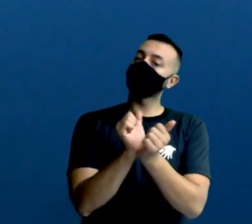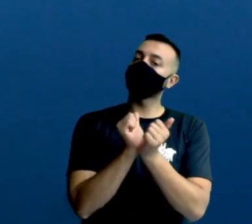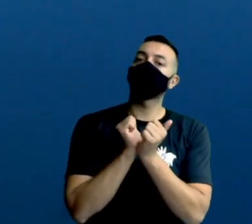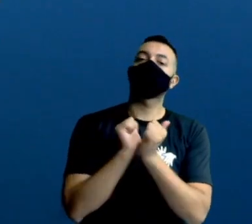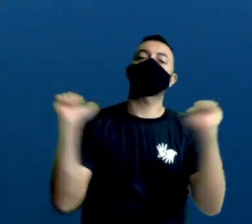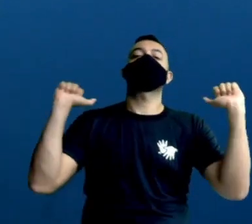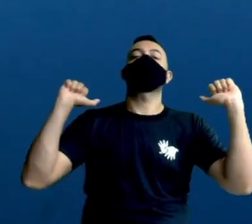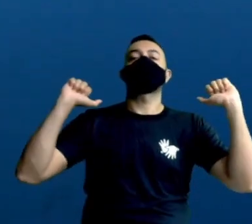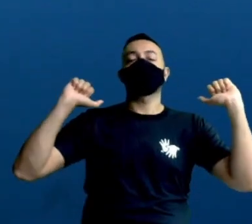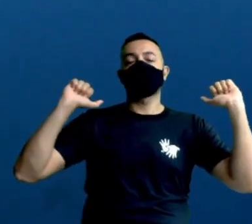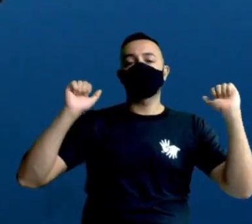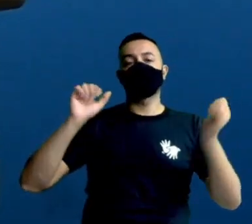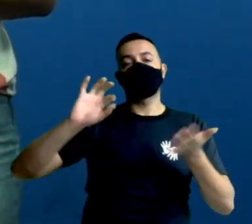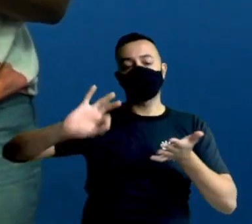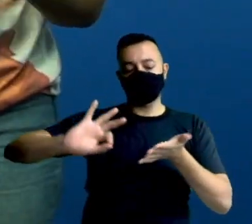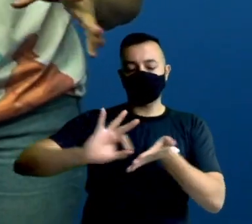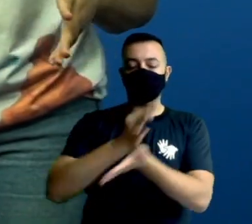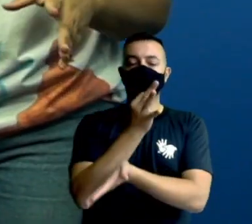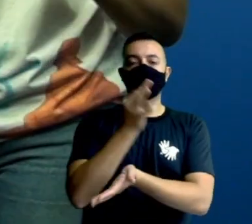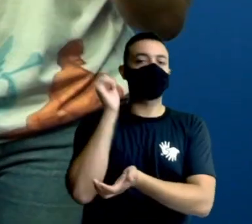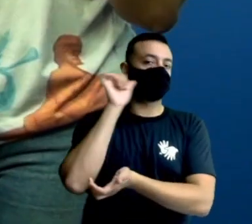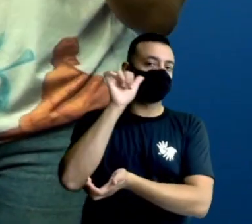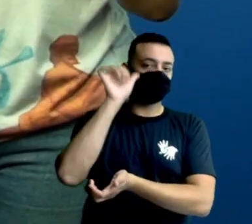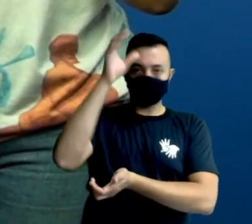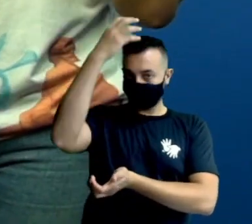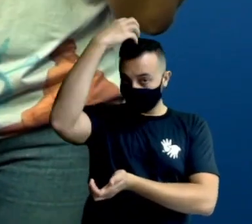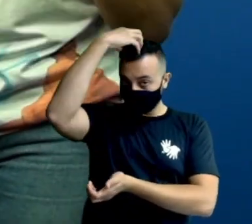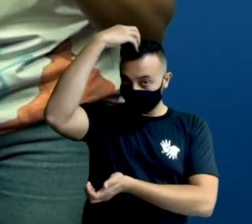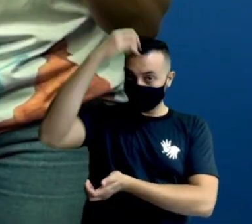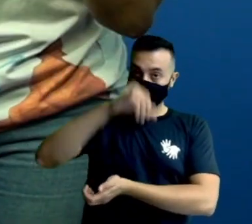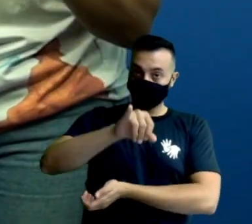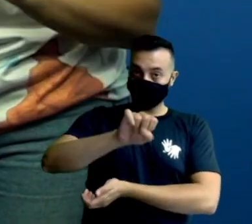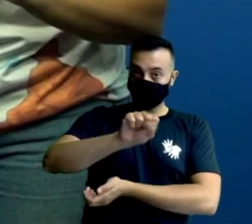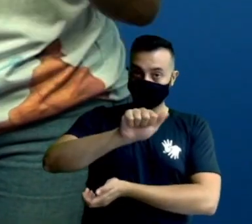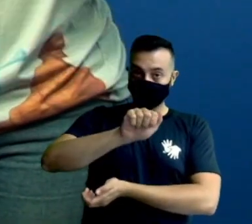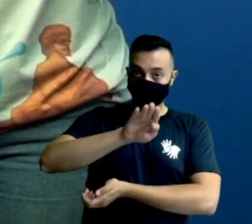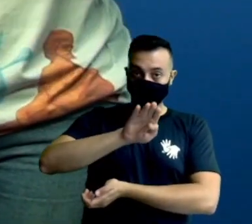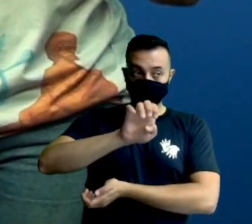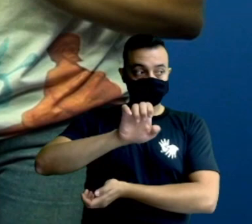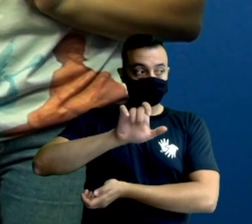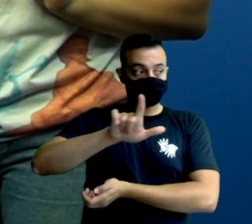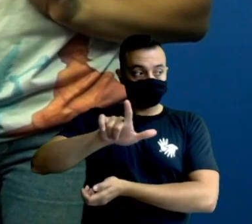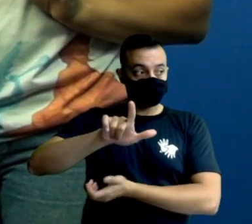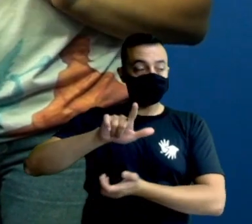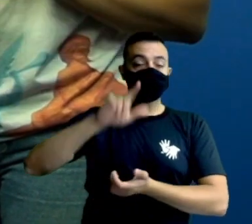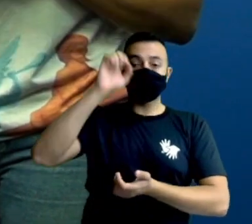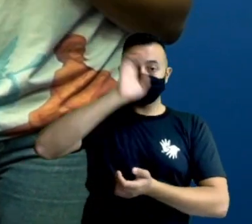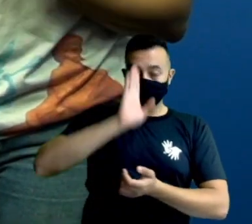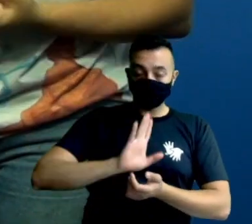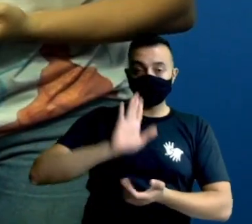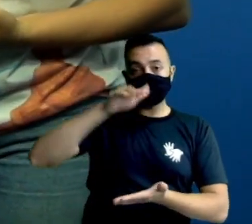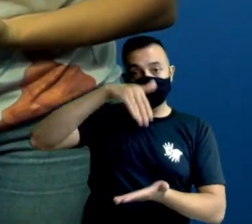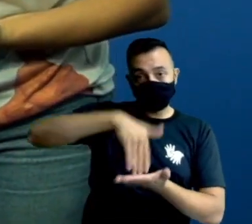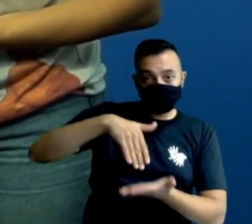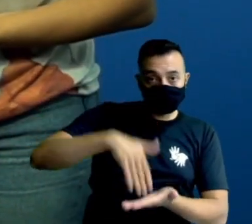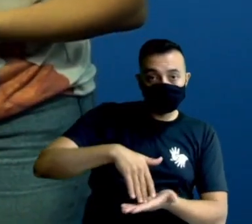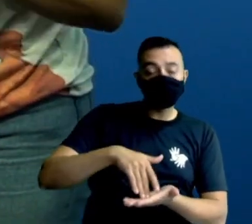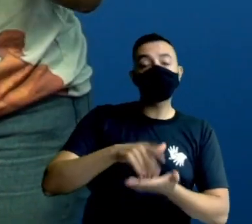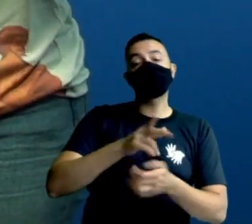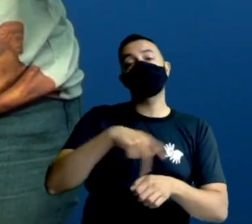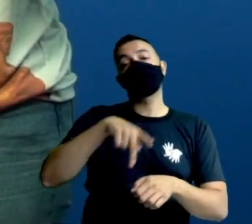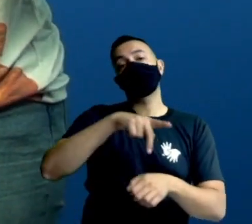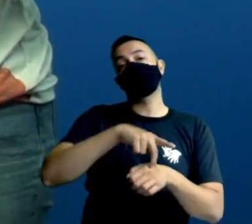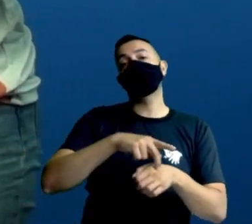foi finalmente assinada pela Princesa Isabel. O Brasil foi um dos últimos países da América Latina a acabar com a